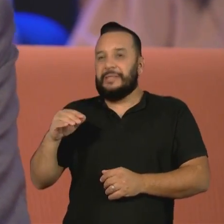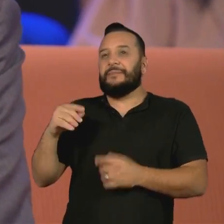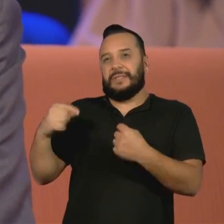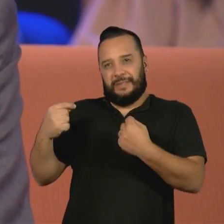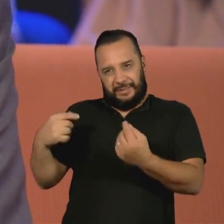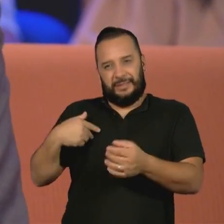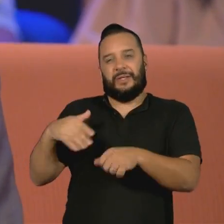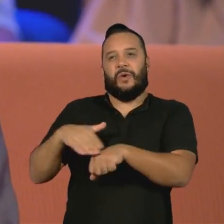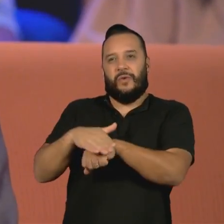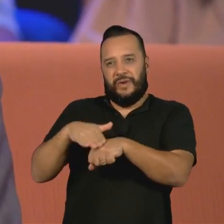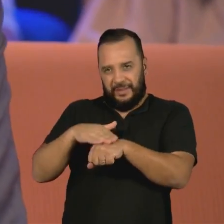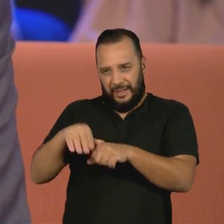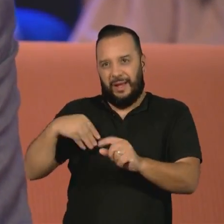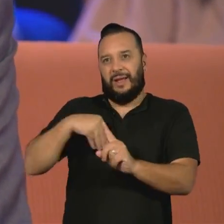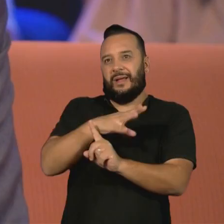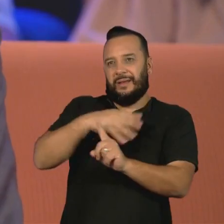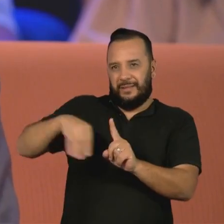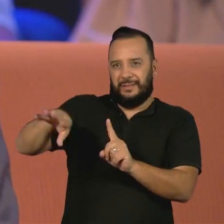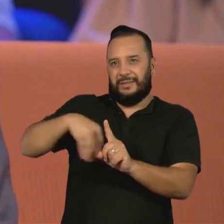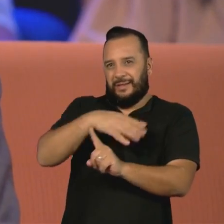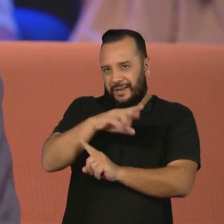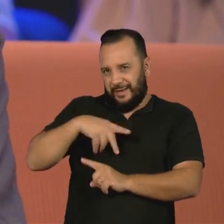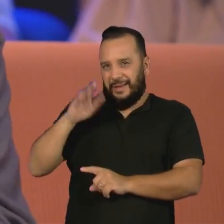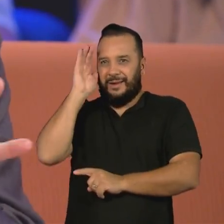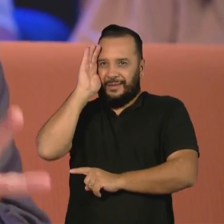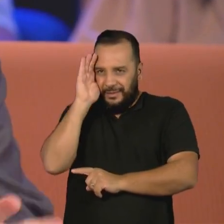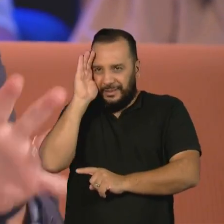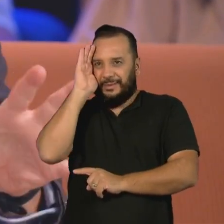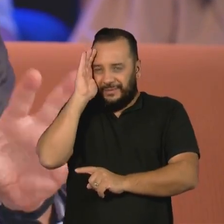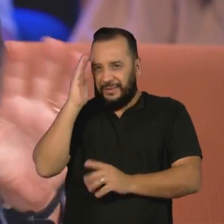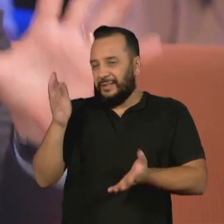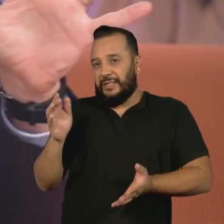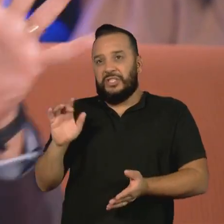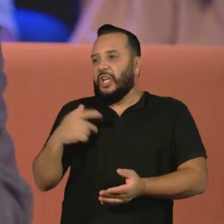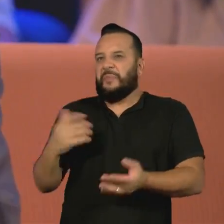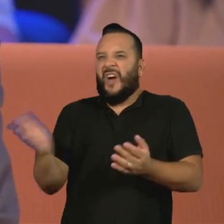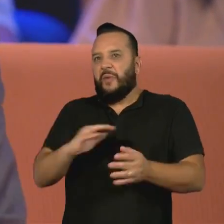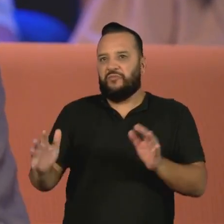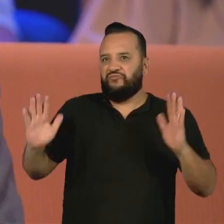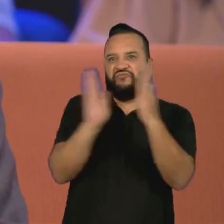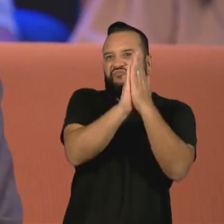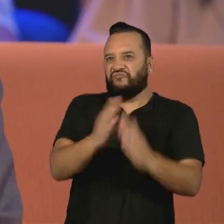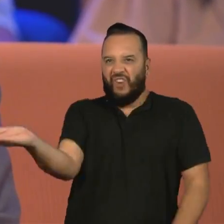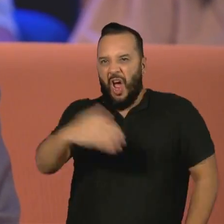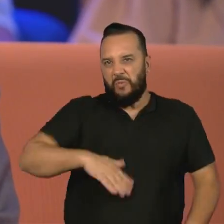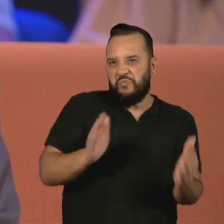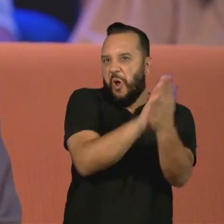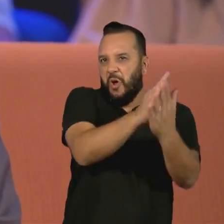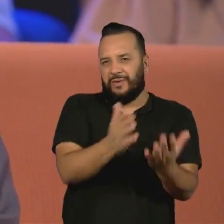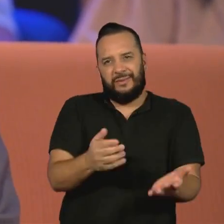conversar, de mediar, de ouvir, né? E não uma coisa, vamos brigar. Isso é muito